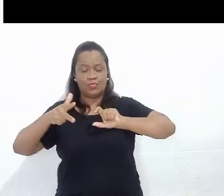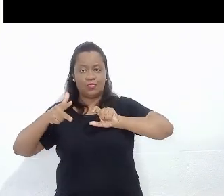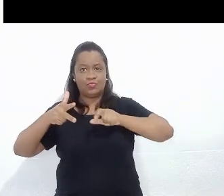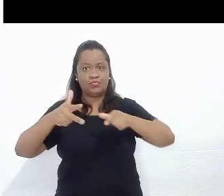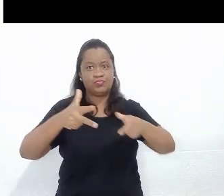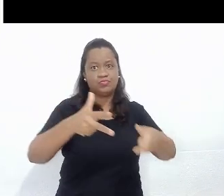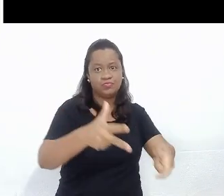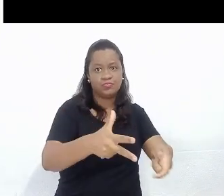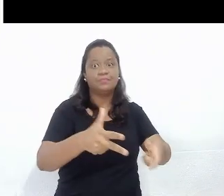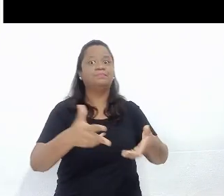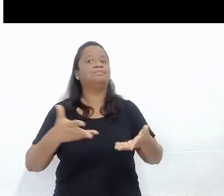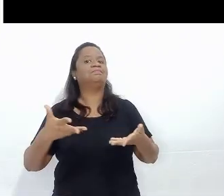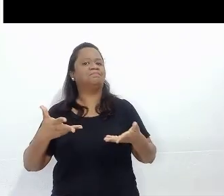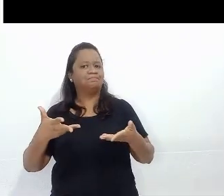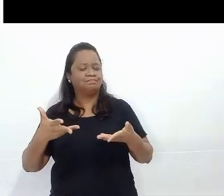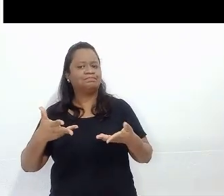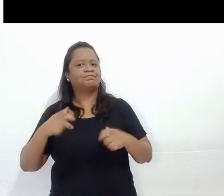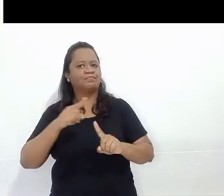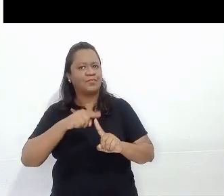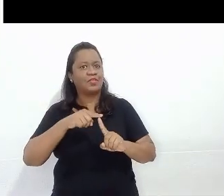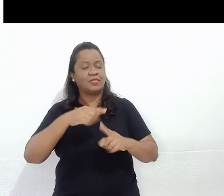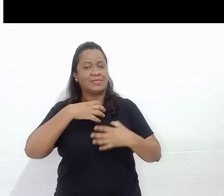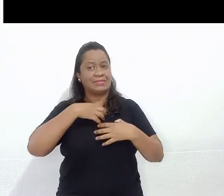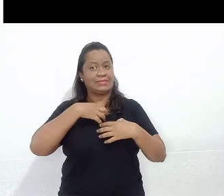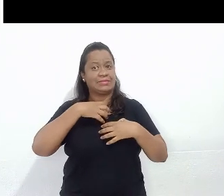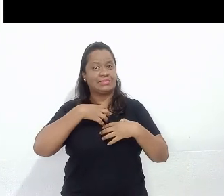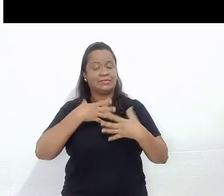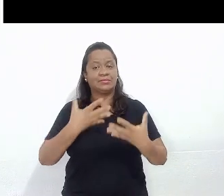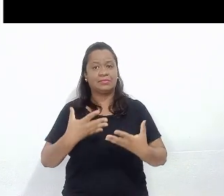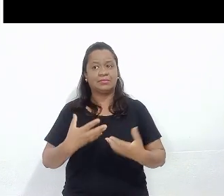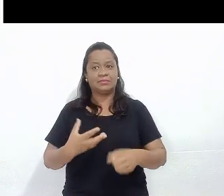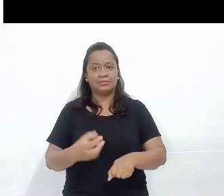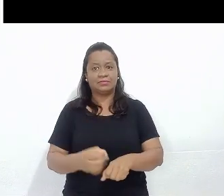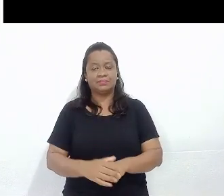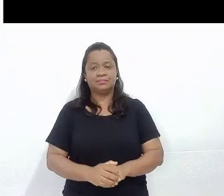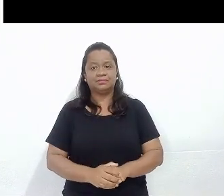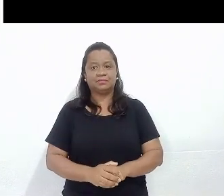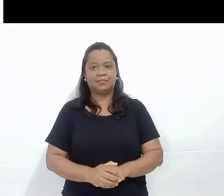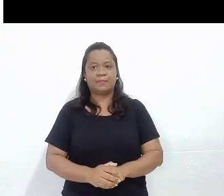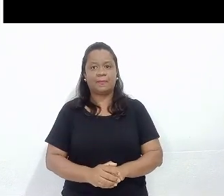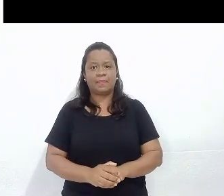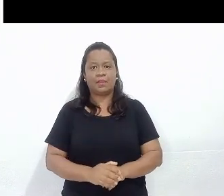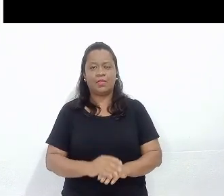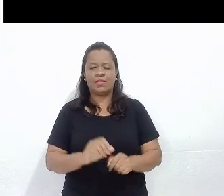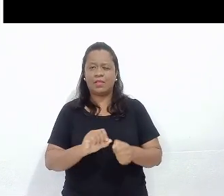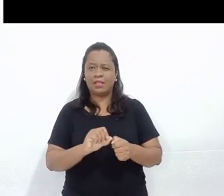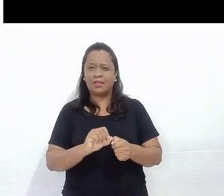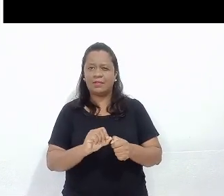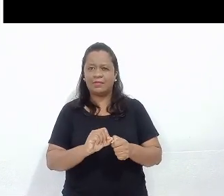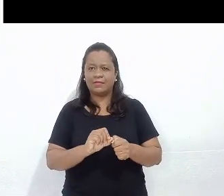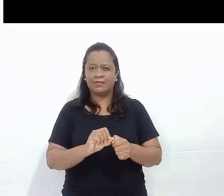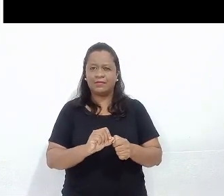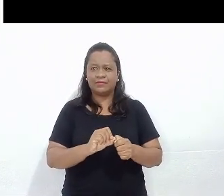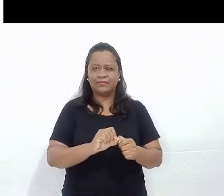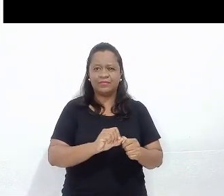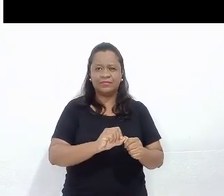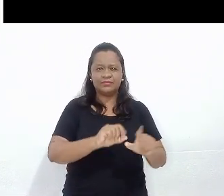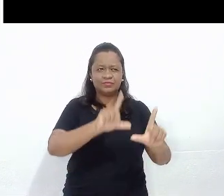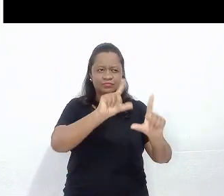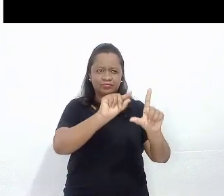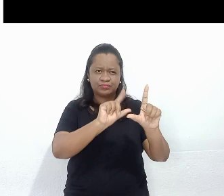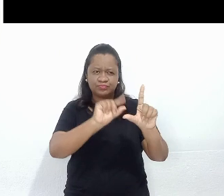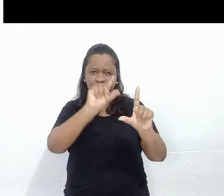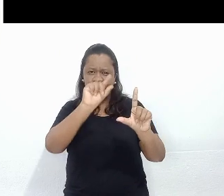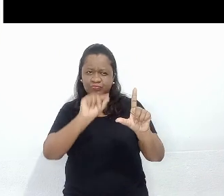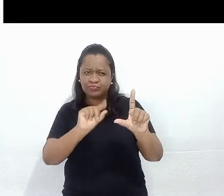tipo de sensação. Então, quando você faz uma decisão estética na sua cinematografia, né, no seu cinema, você espera que